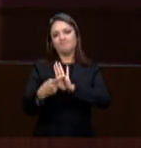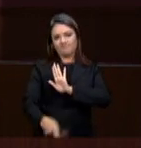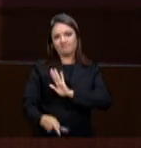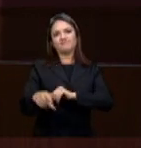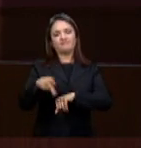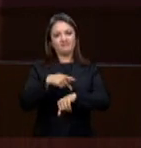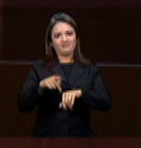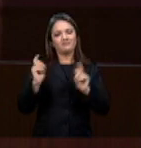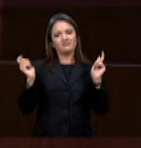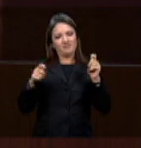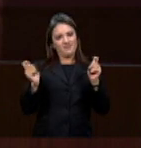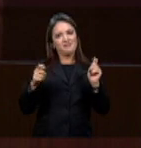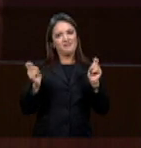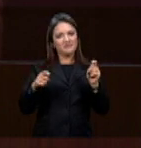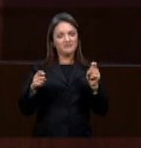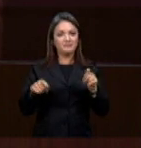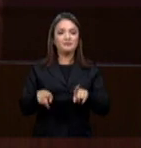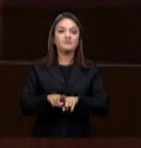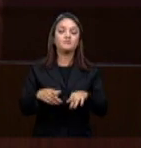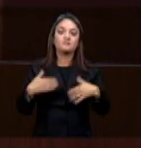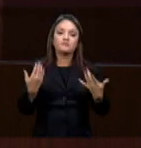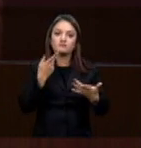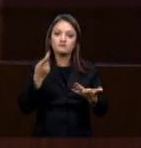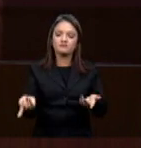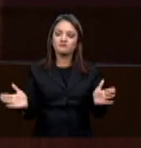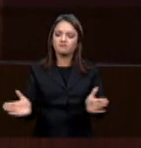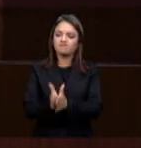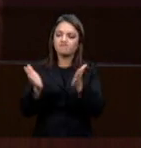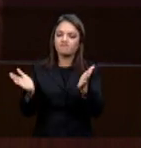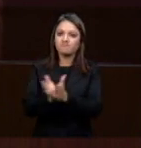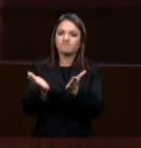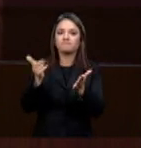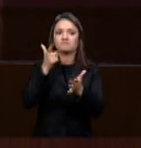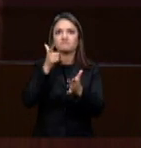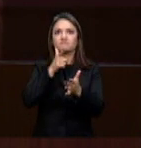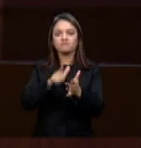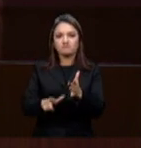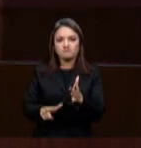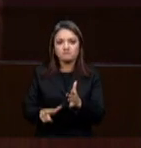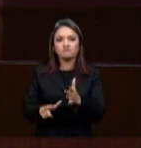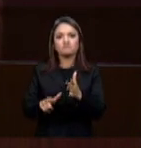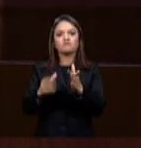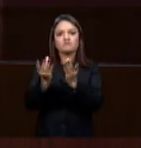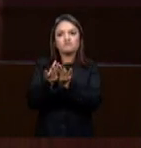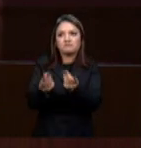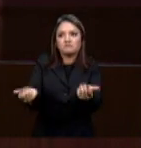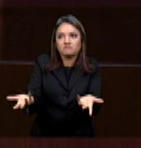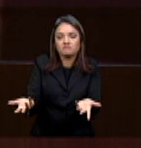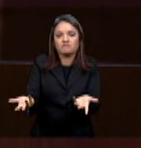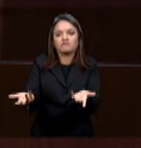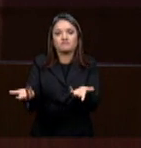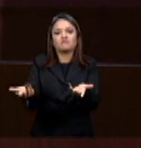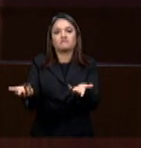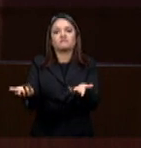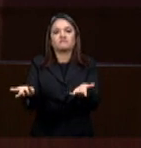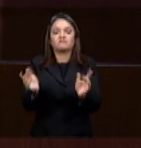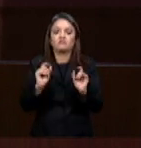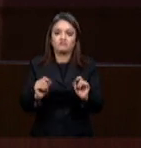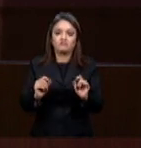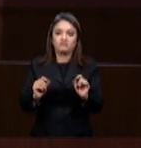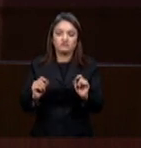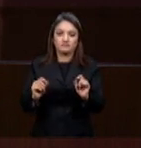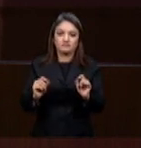e toda vez que a gente fala em superação de pobreza é de pobreza multidimensional que envolve